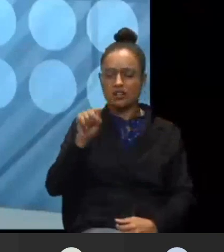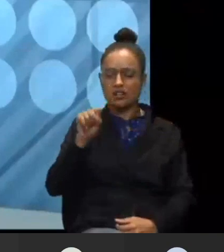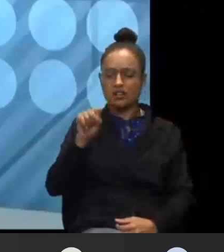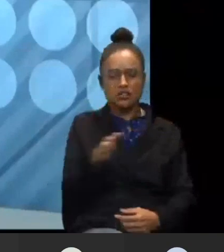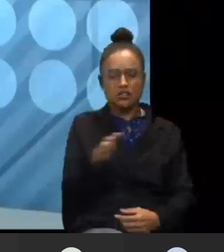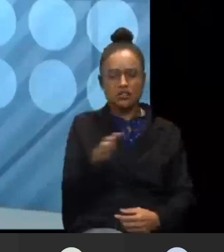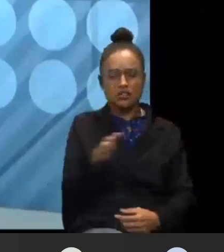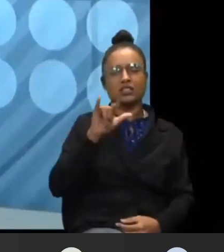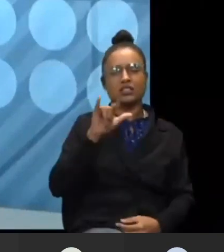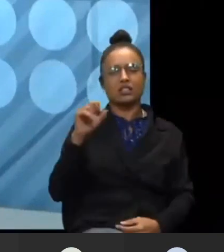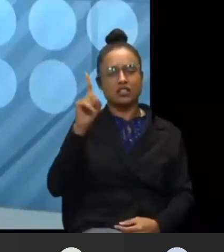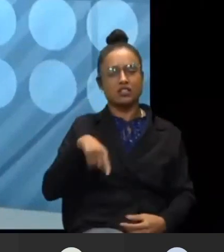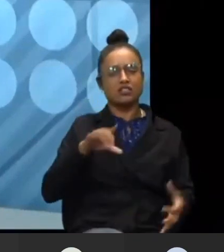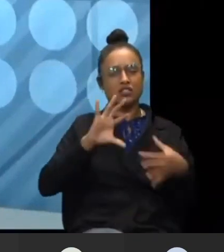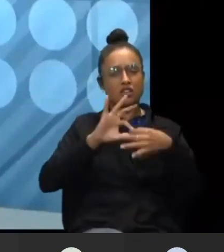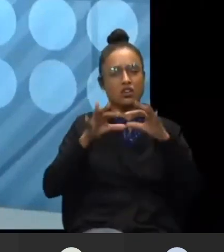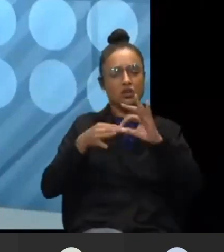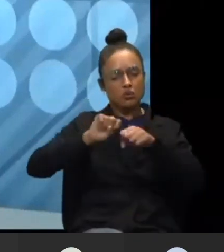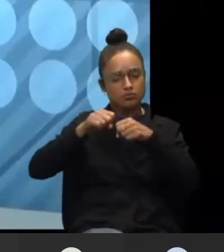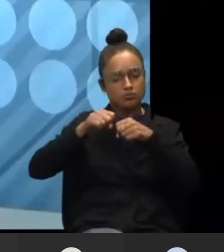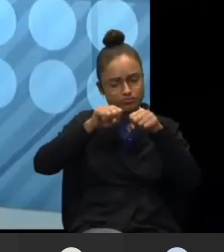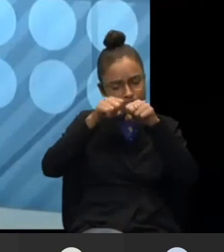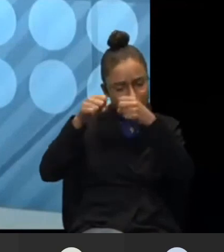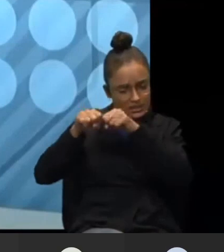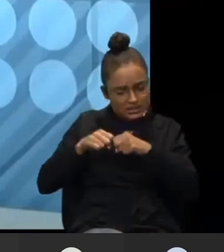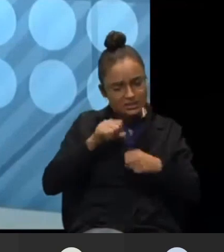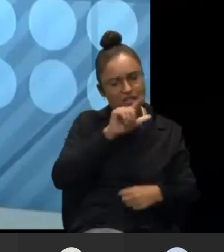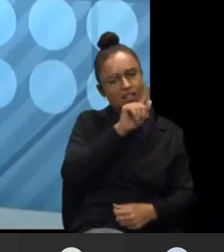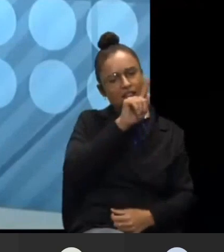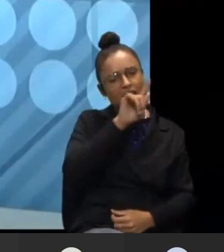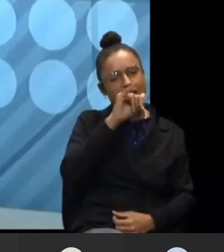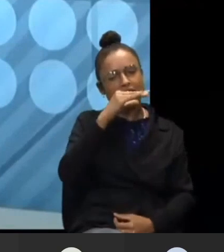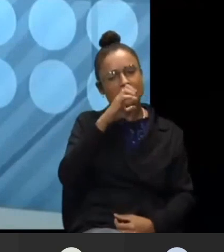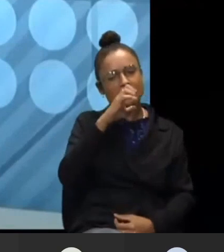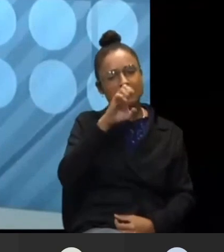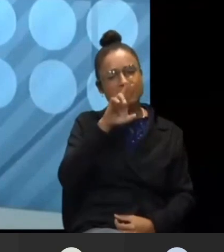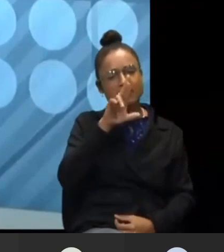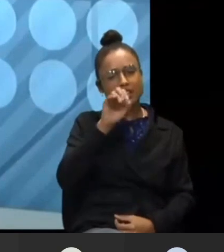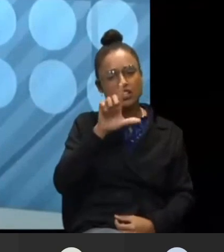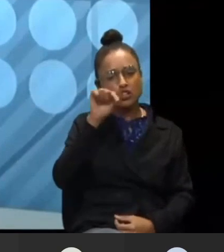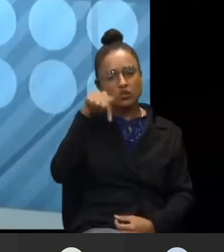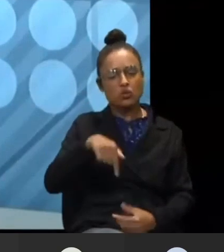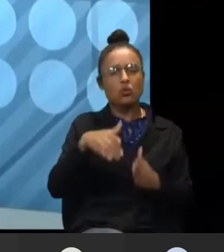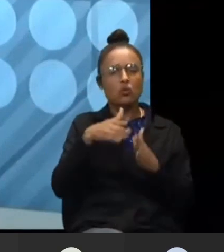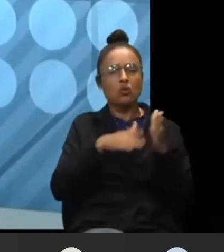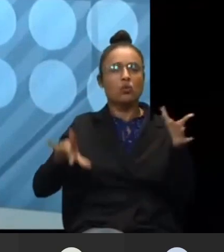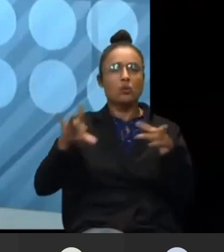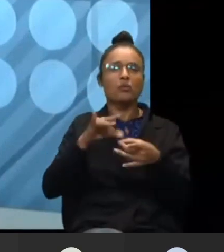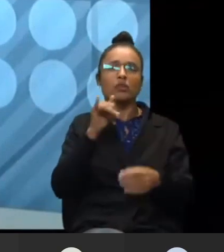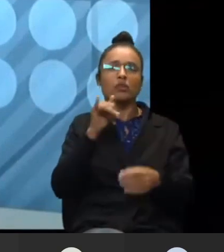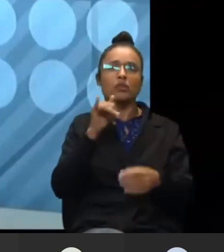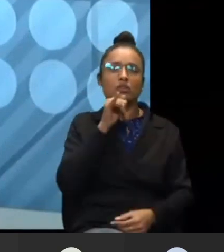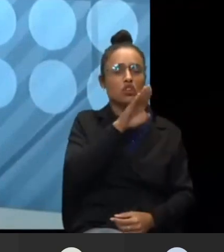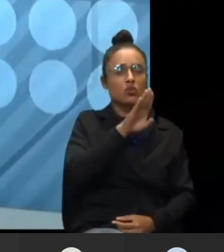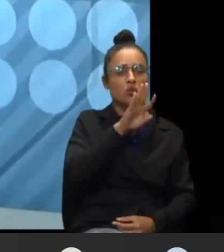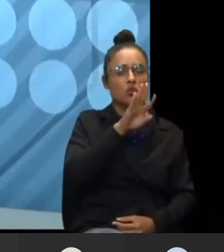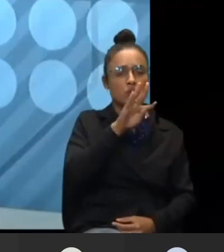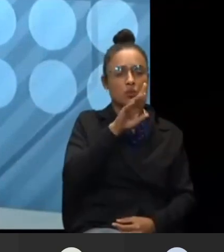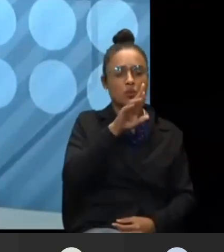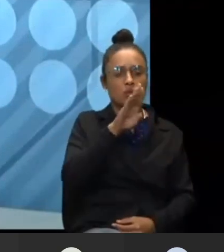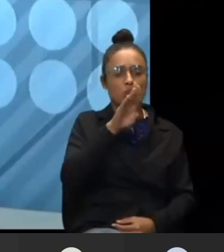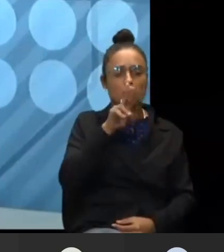quebra a ligação éster, liberando glicerol e ácidos graxos. Os ácidos graxos, como exemplo, o butírico no